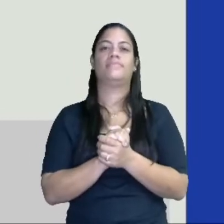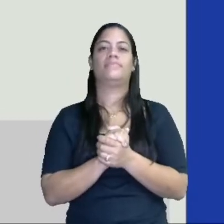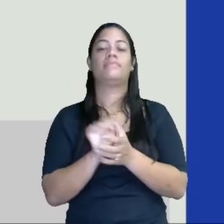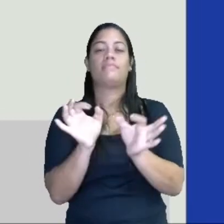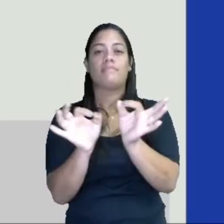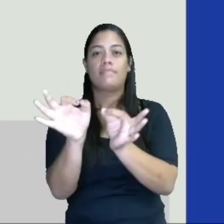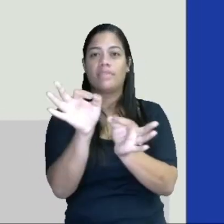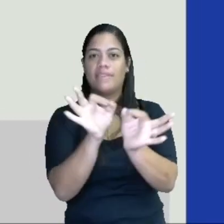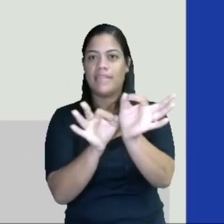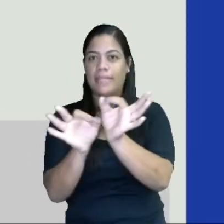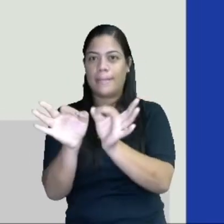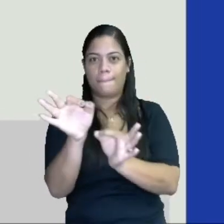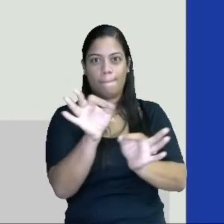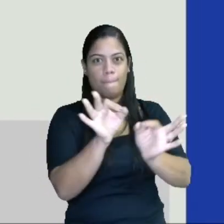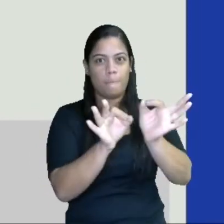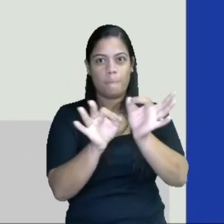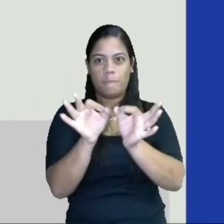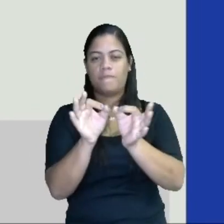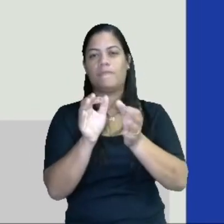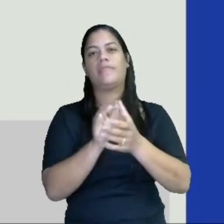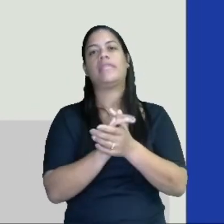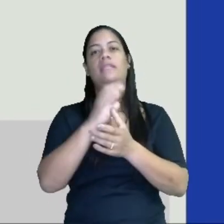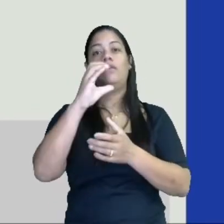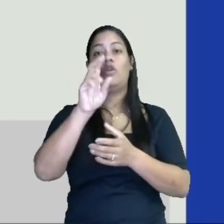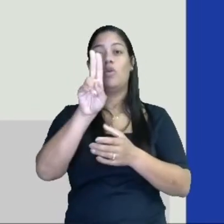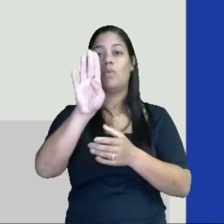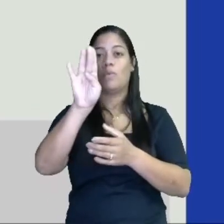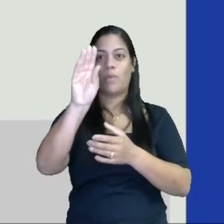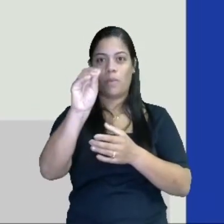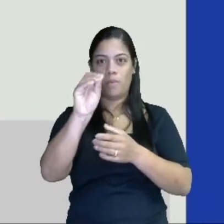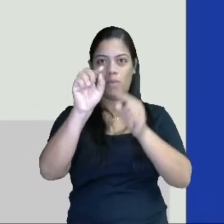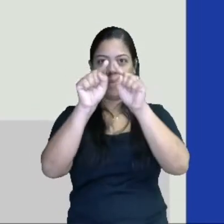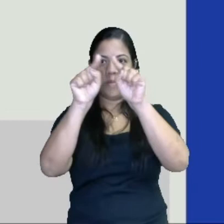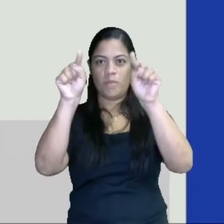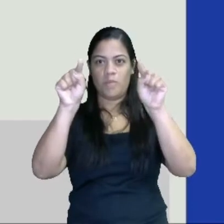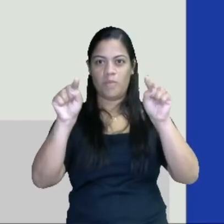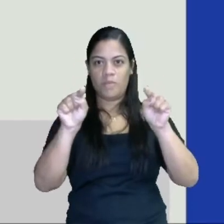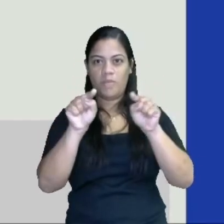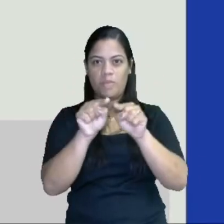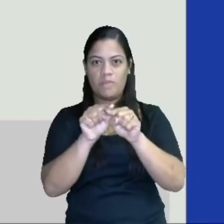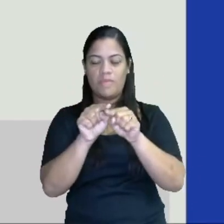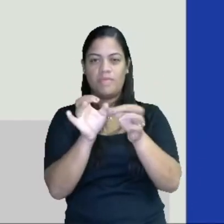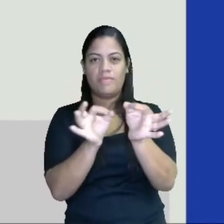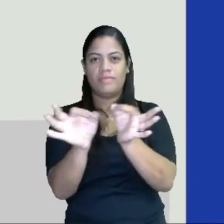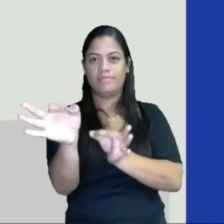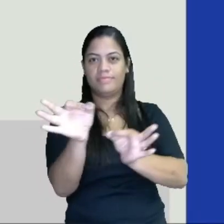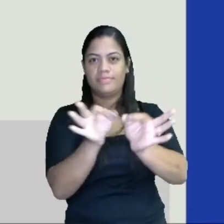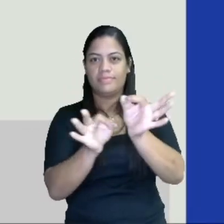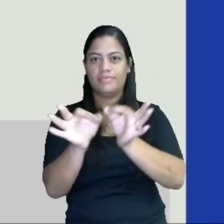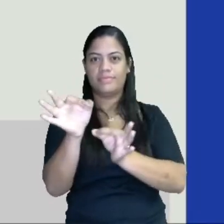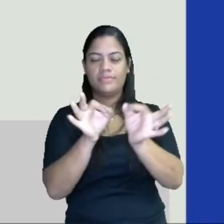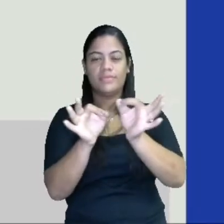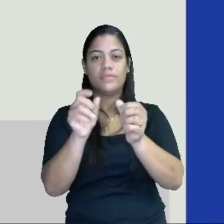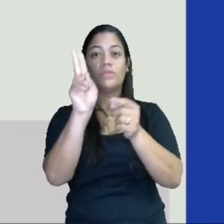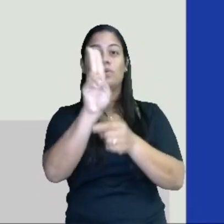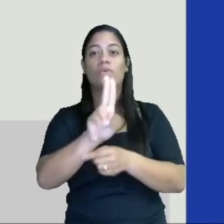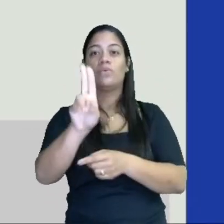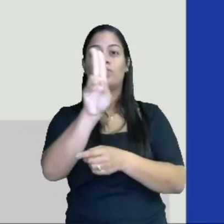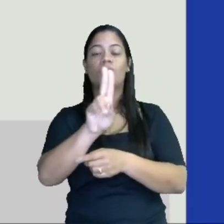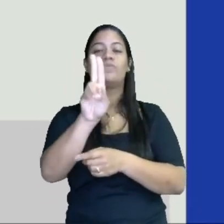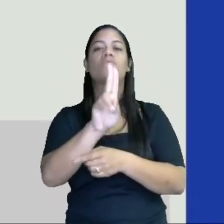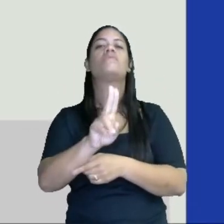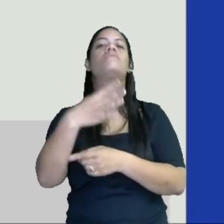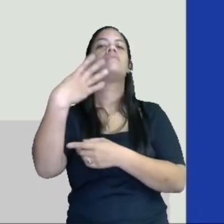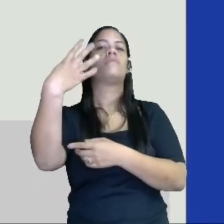A construção do hexágono regular, um cubo. Então, no primeiro passo, para você montar um quadrado com o uso de 4 jujubas